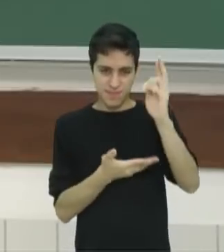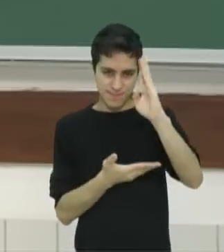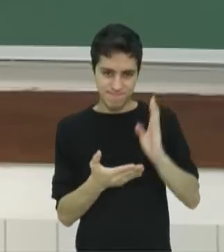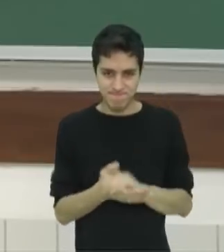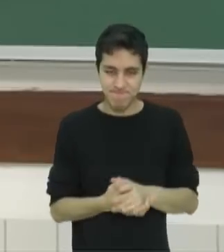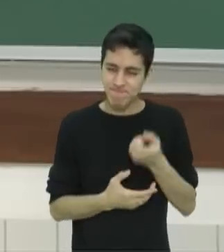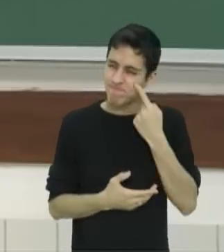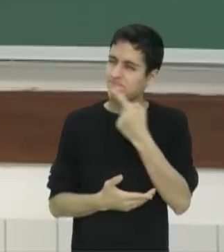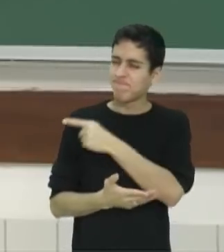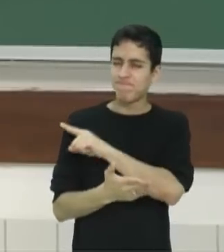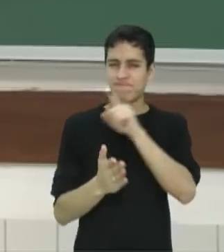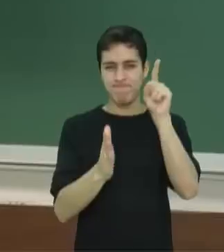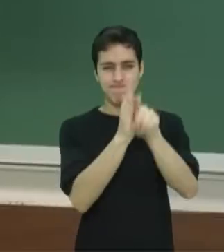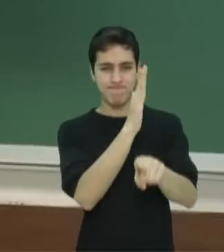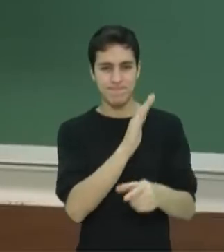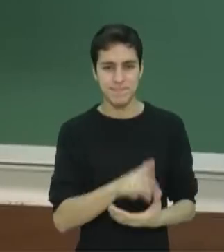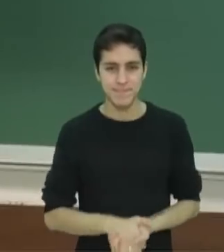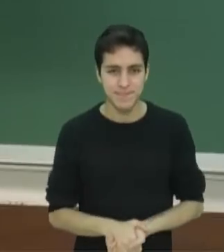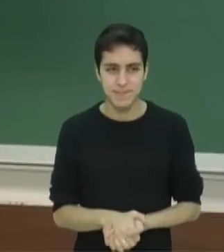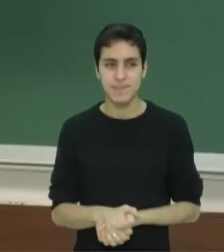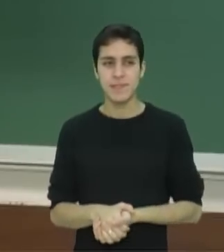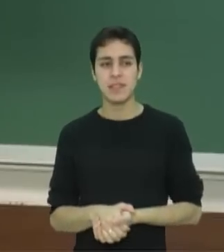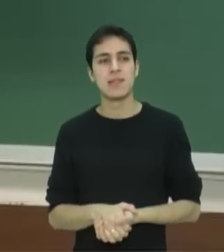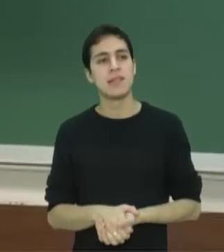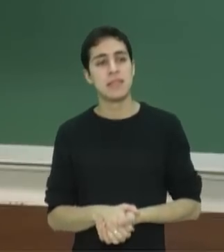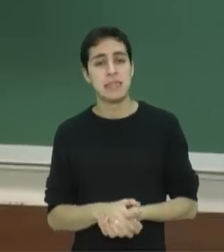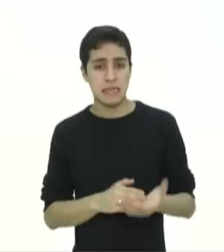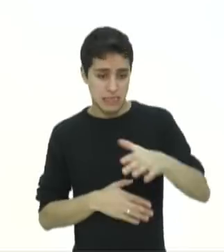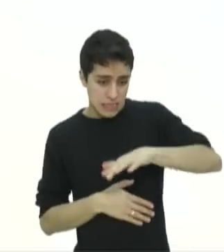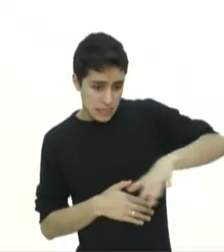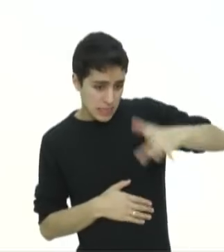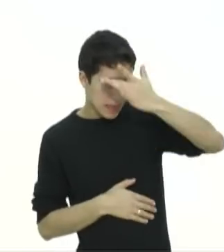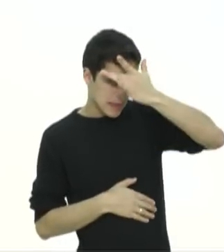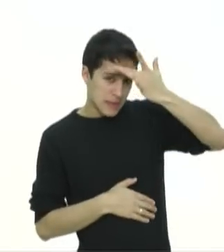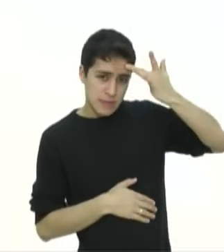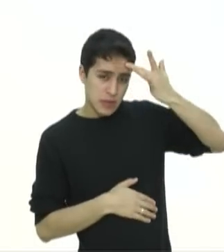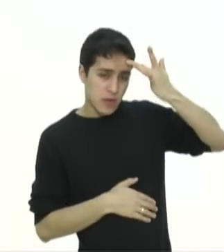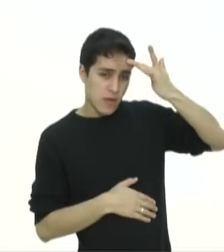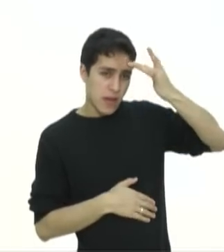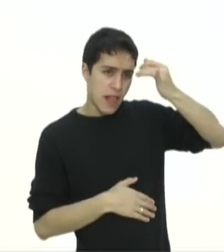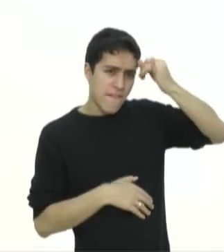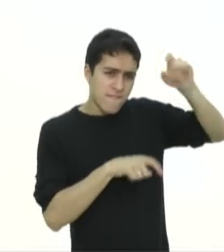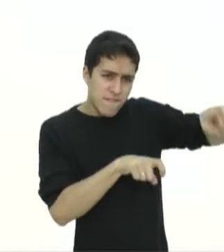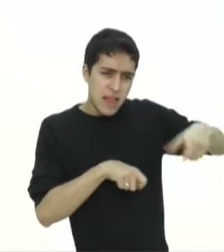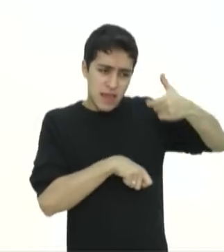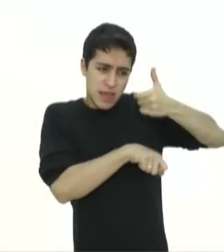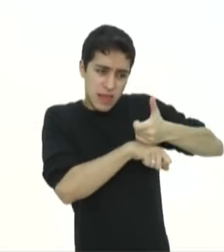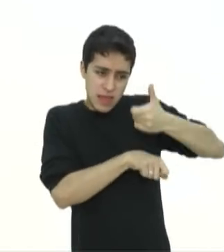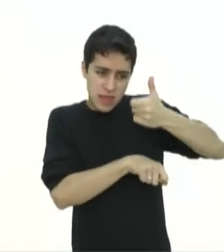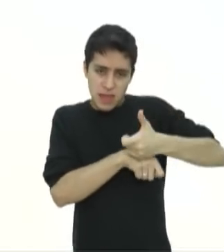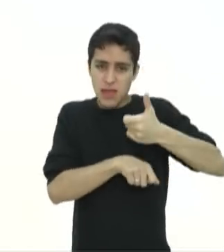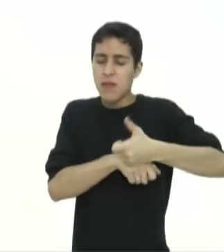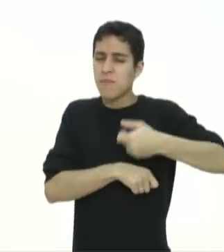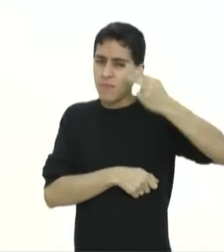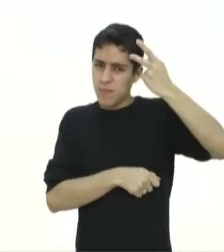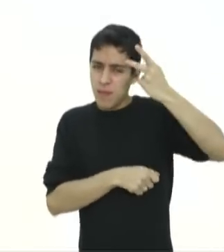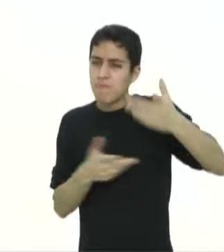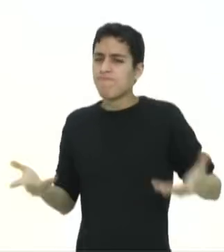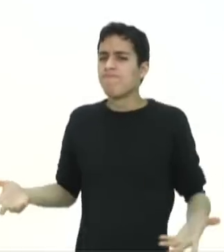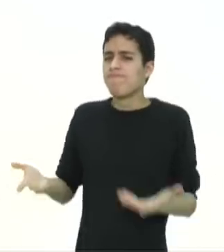quiz. Vamos lá? Os fazendeiros paulistas promoveram a entrada de imigrantes no Brasil para que